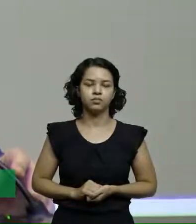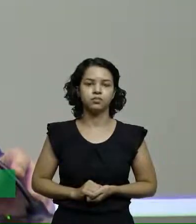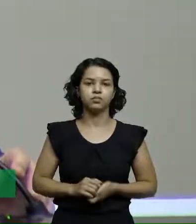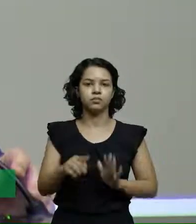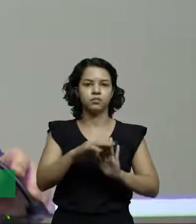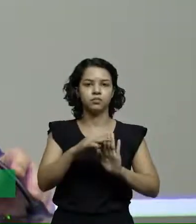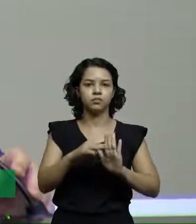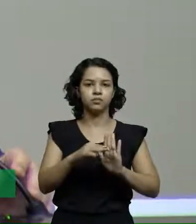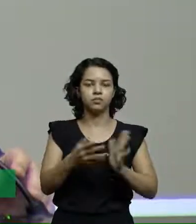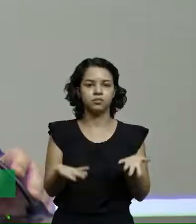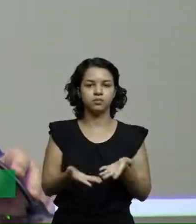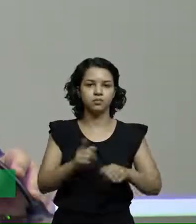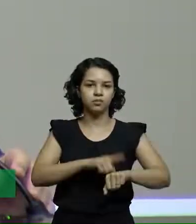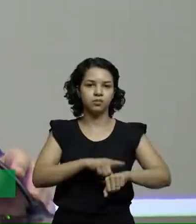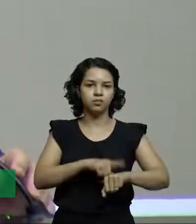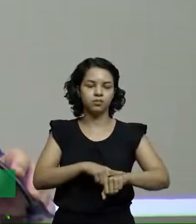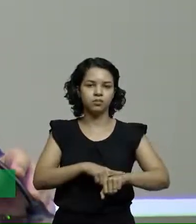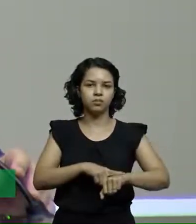Horário destinado.